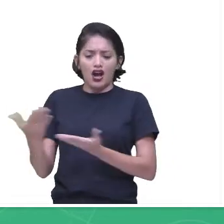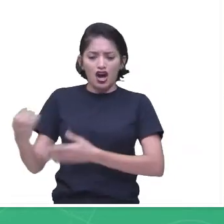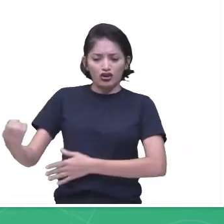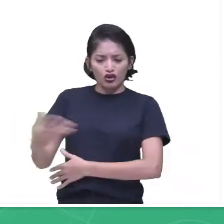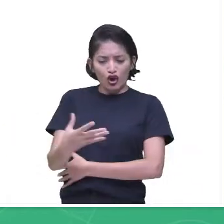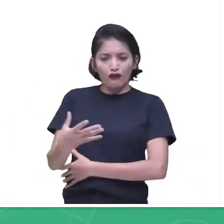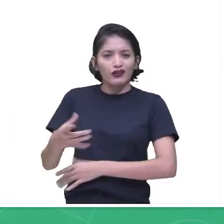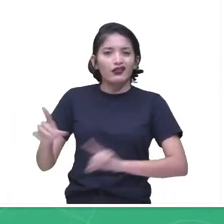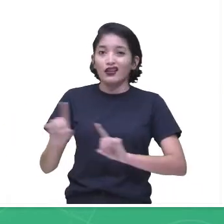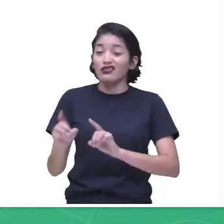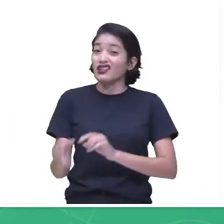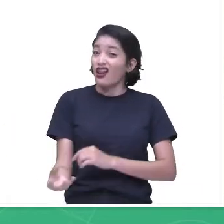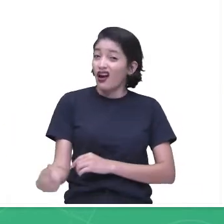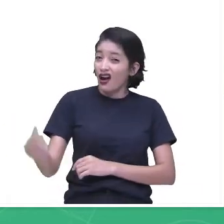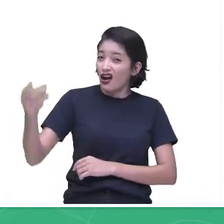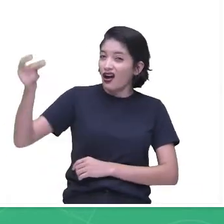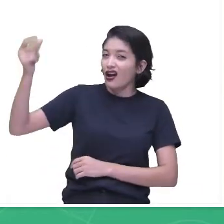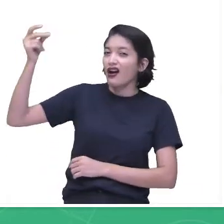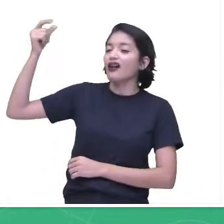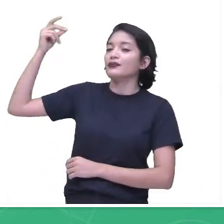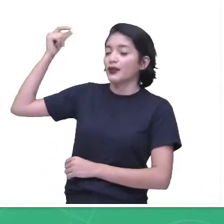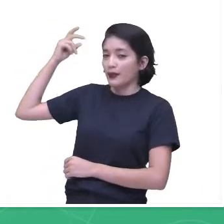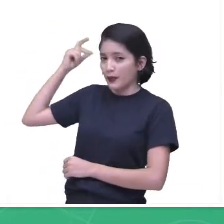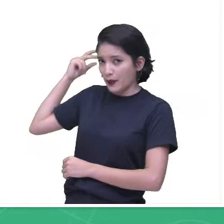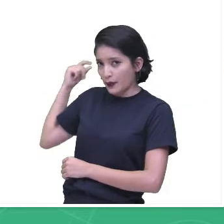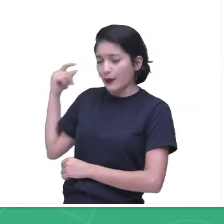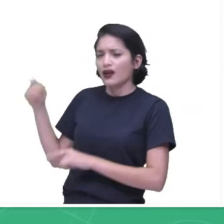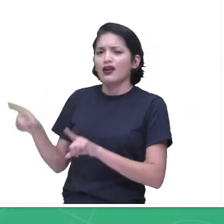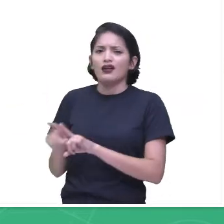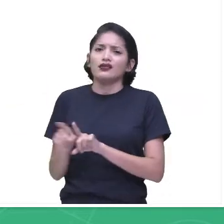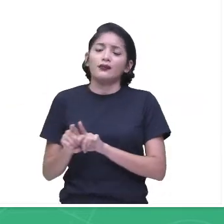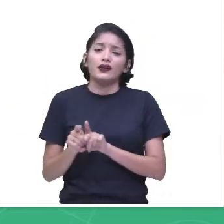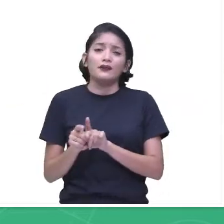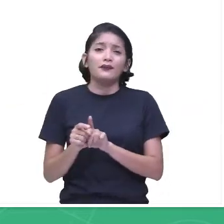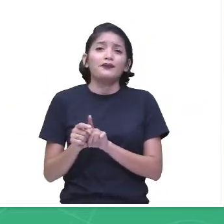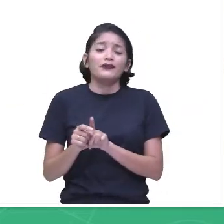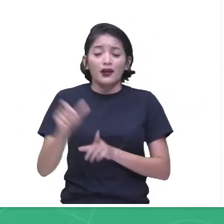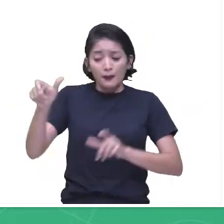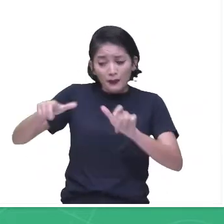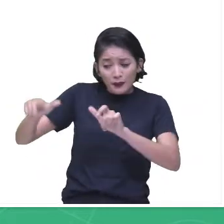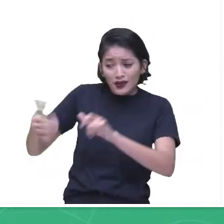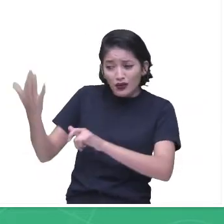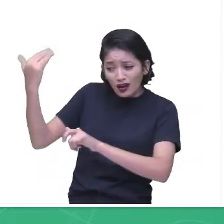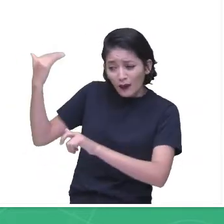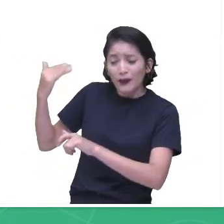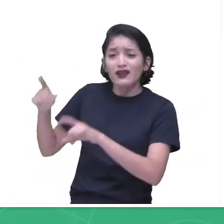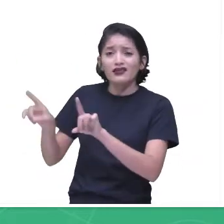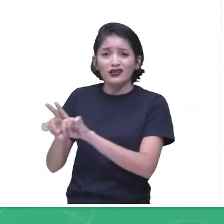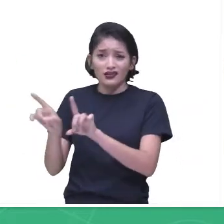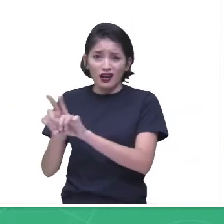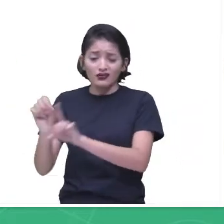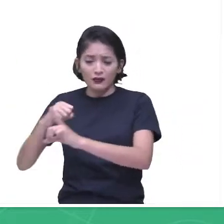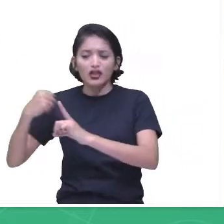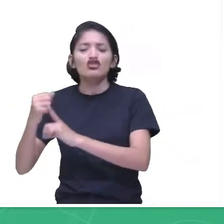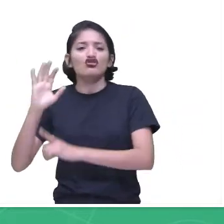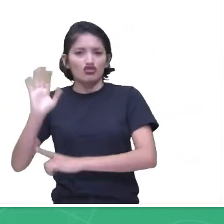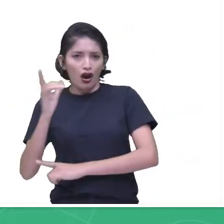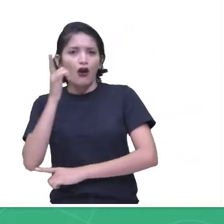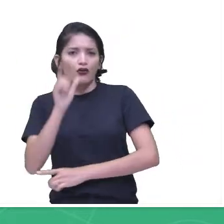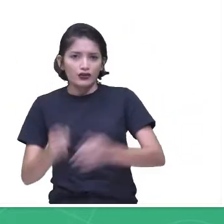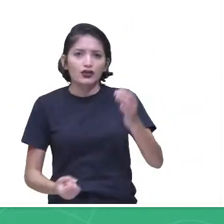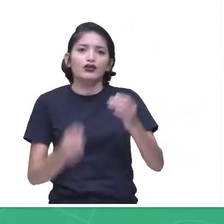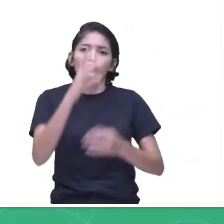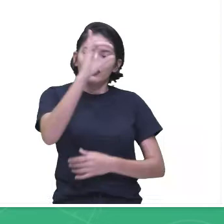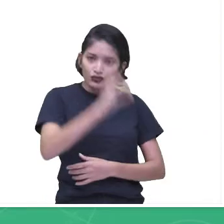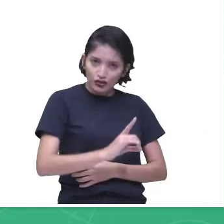humanos vêm aí desde muito tempo. Outras pessoas, outras sociedades já garantiram esses direitos, mesmo que não